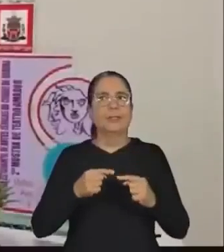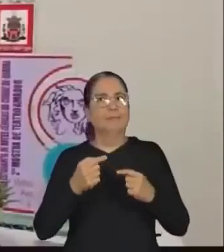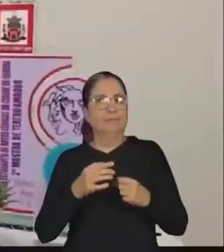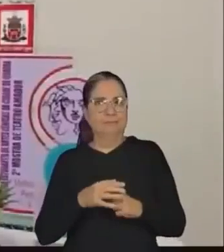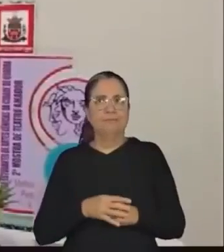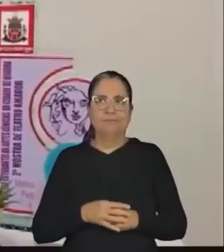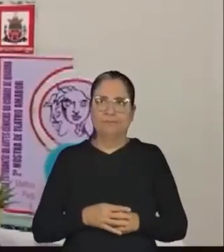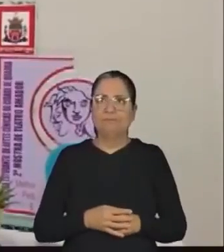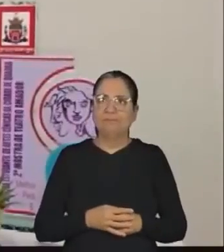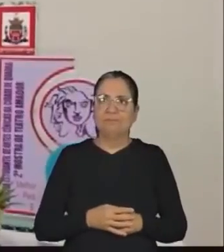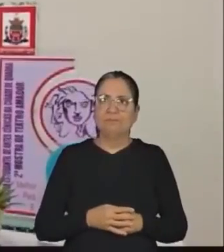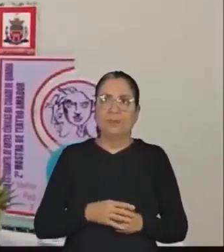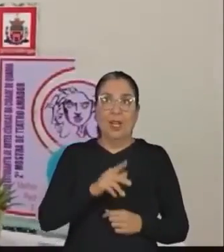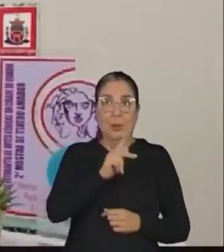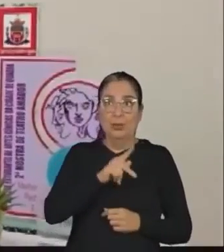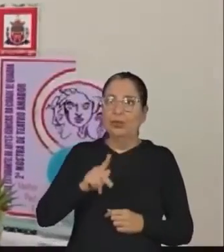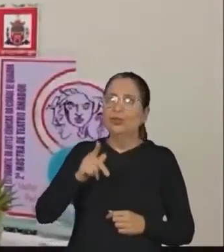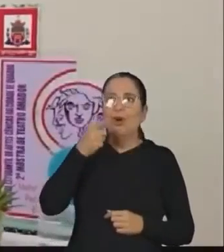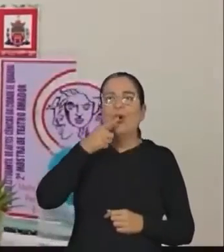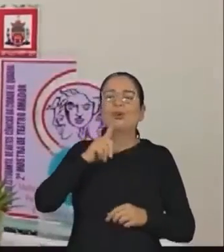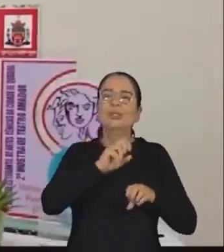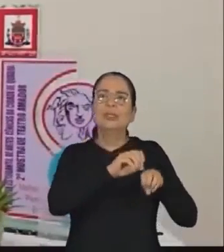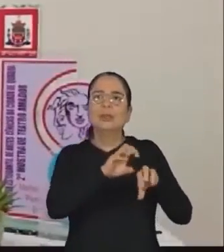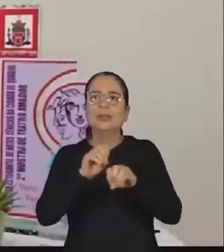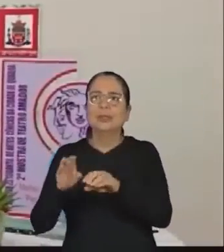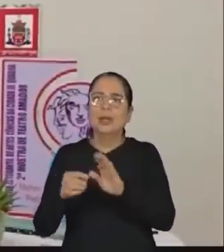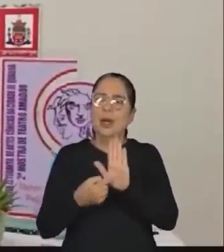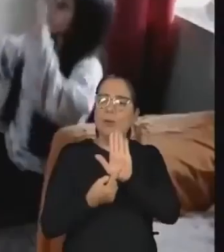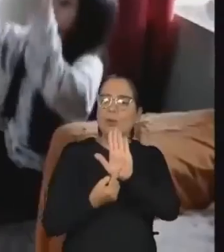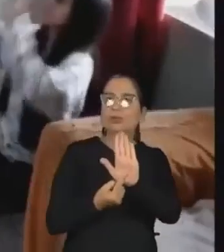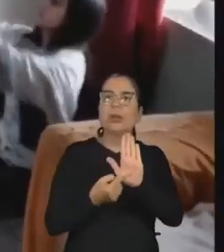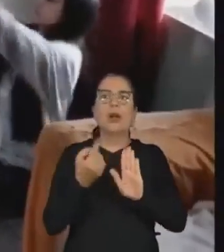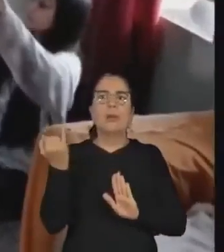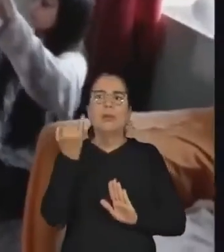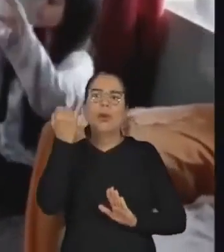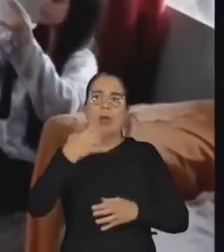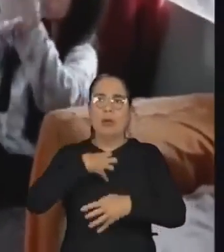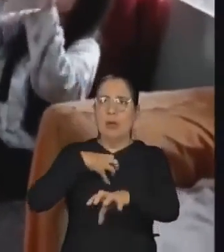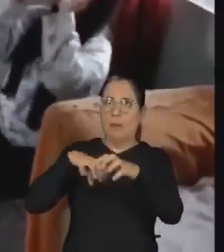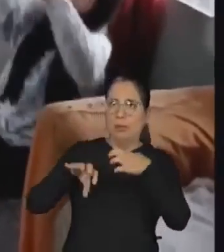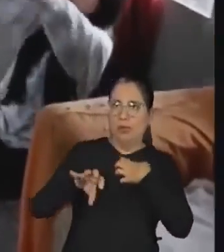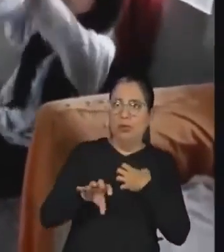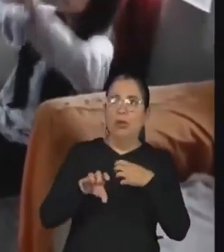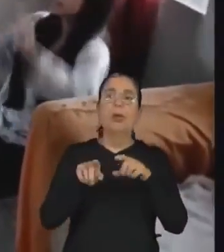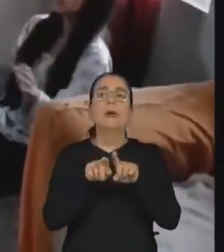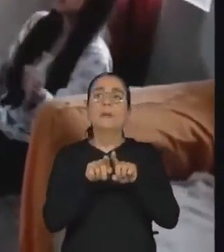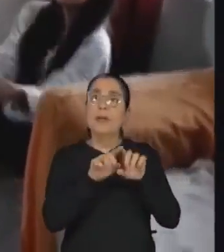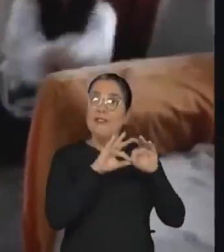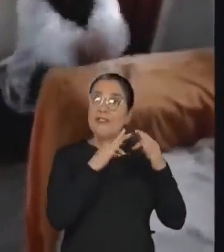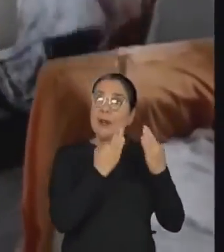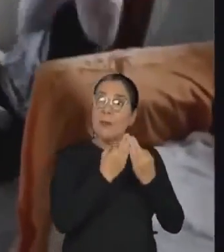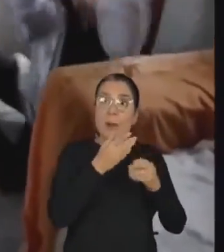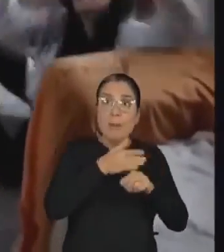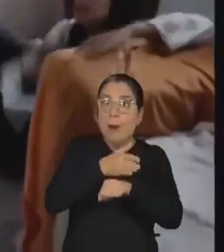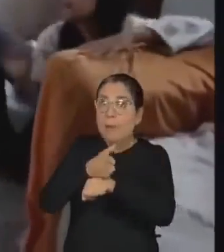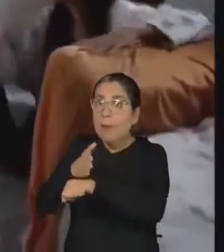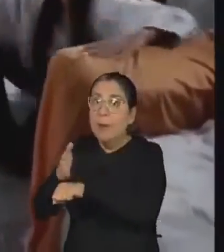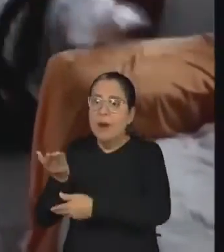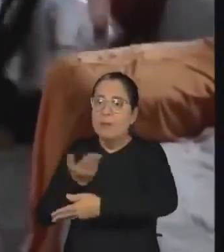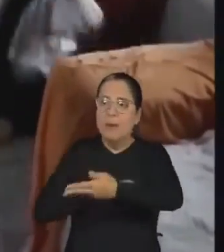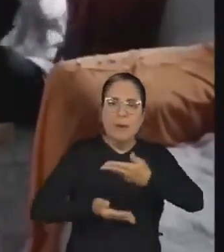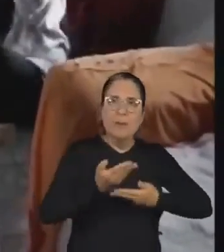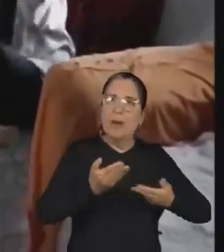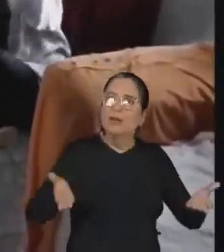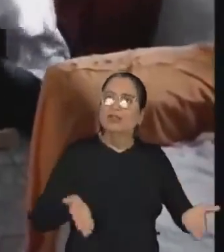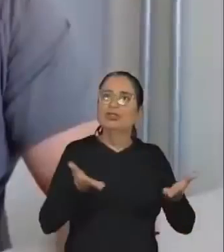Ele conseguiu atingir os seus objetivos, mobilizando também a família nas atividades propostas para serem realizadas